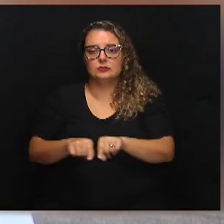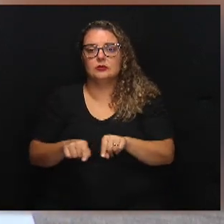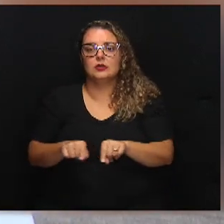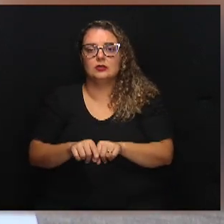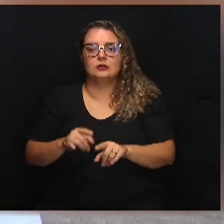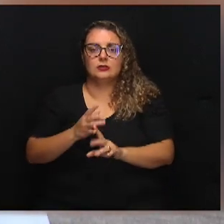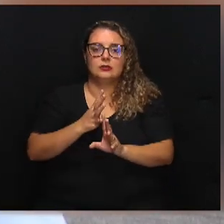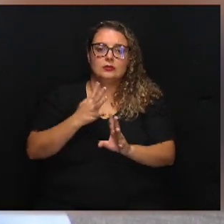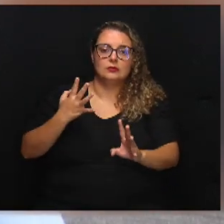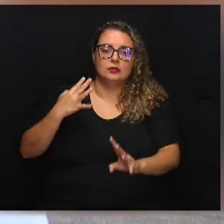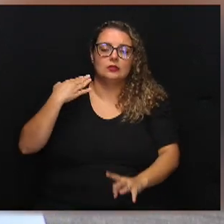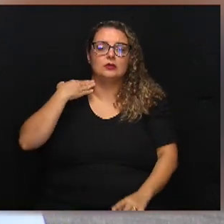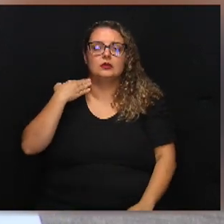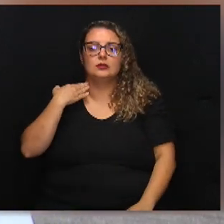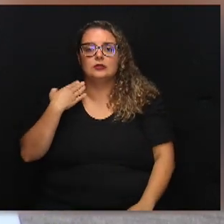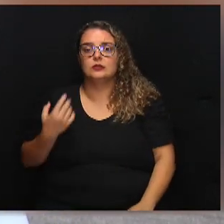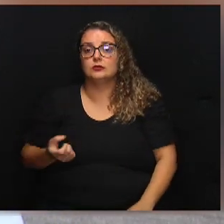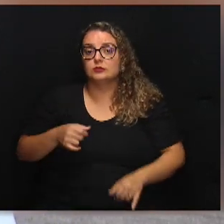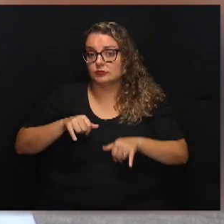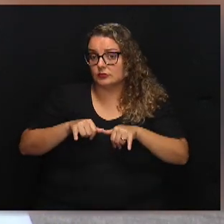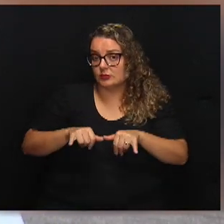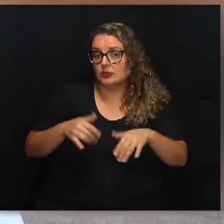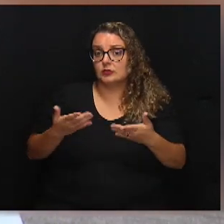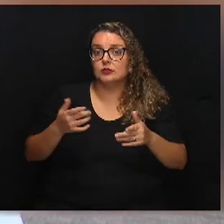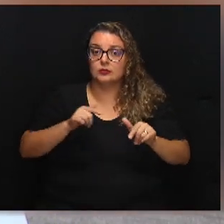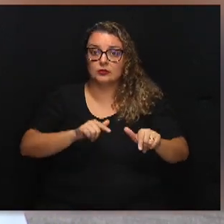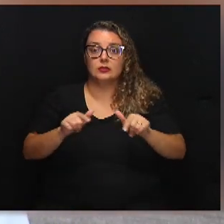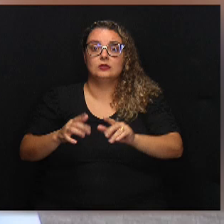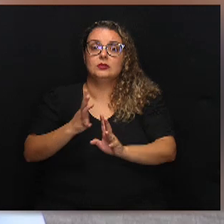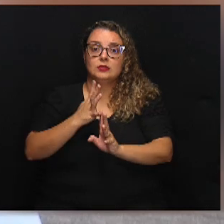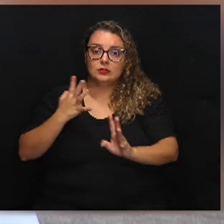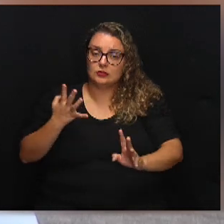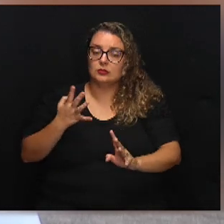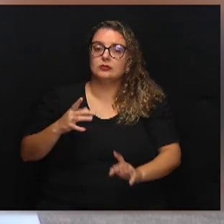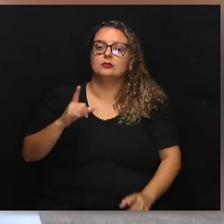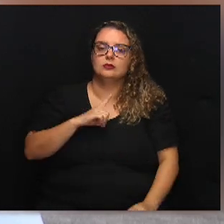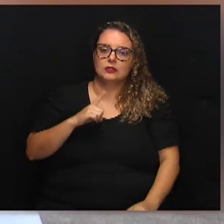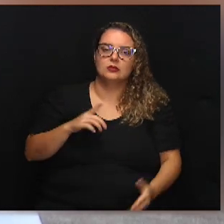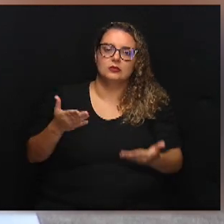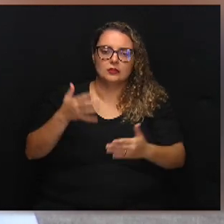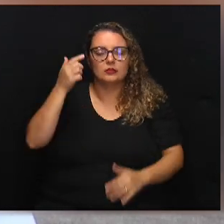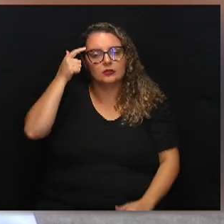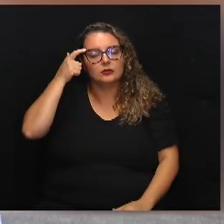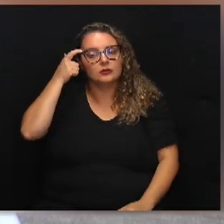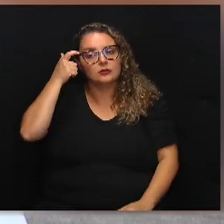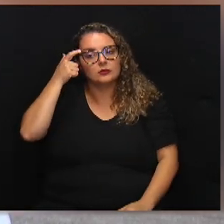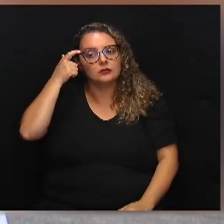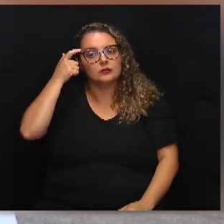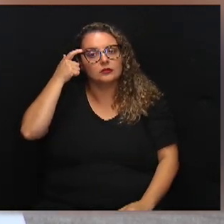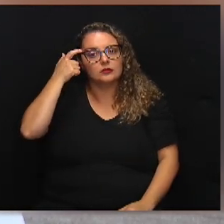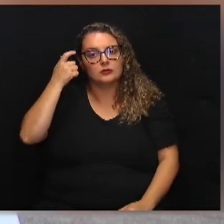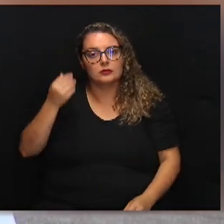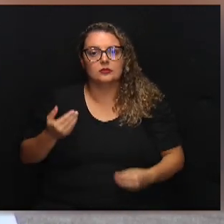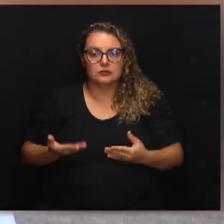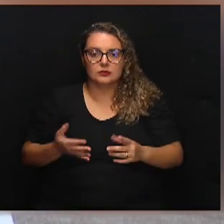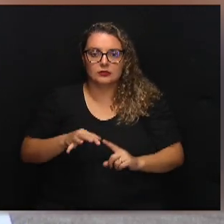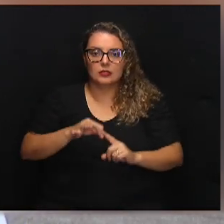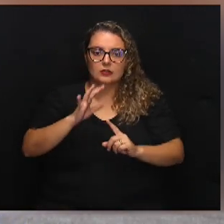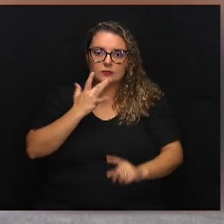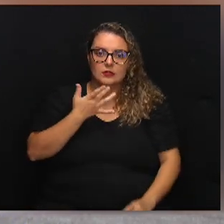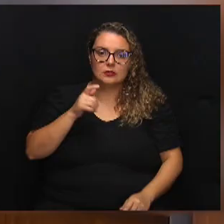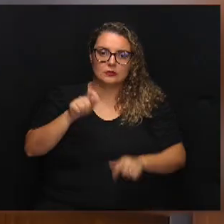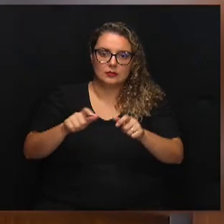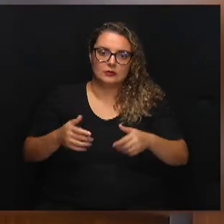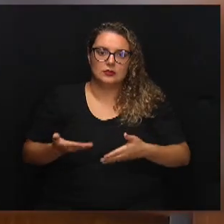bancos, supermercados, e aonde tiverem filas, vai ter agora a opção de dar essa preferência para aquelas pessoas que